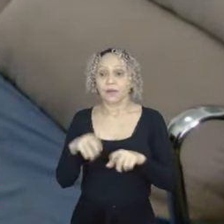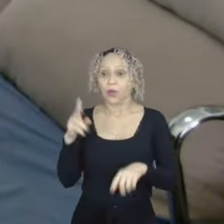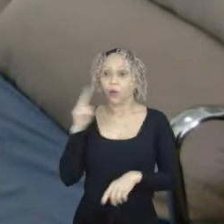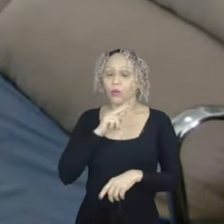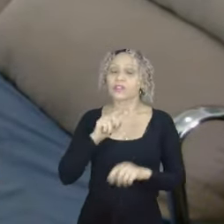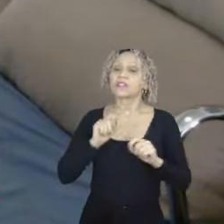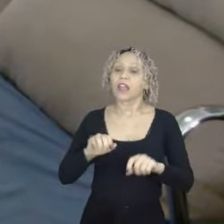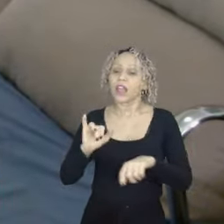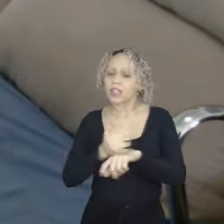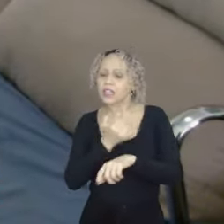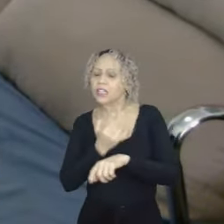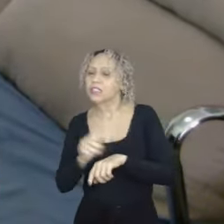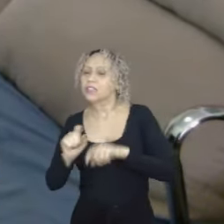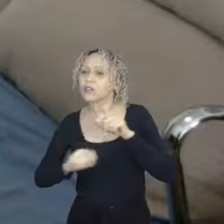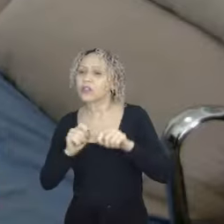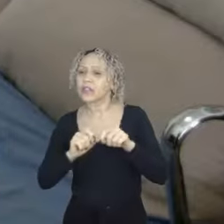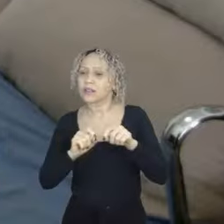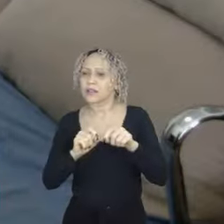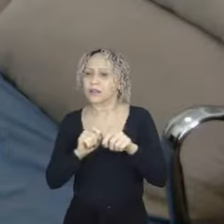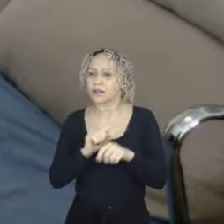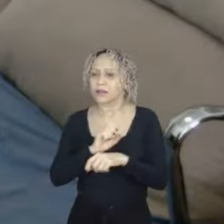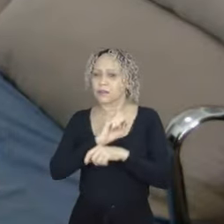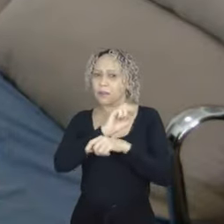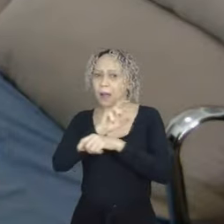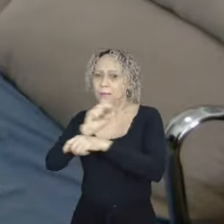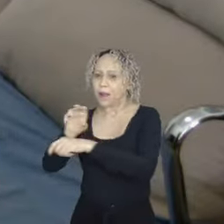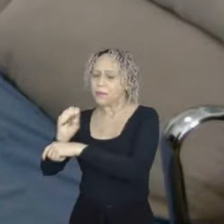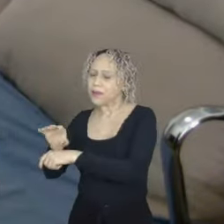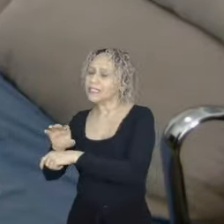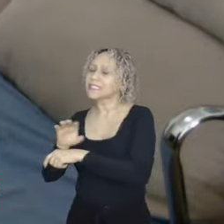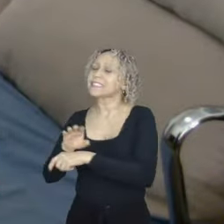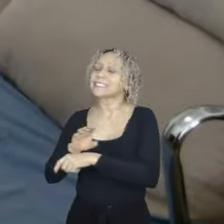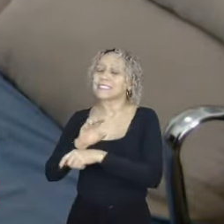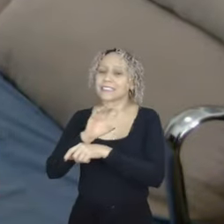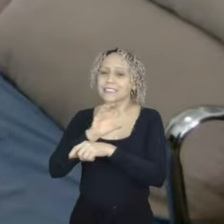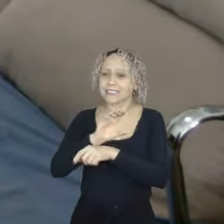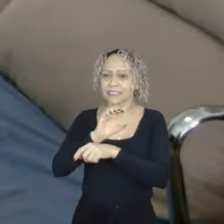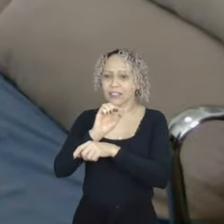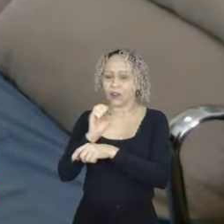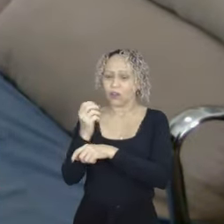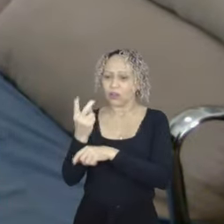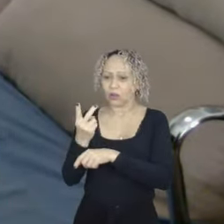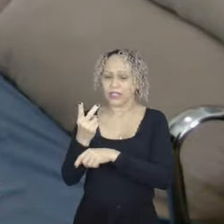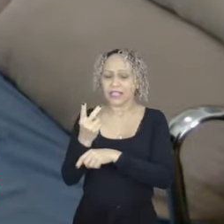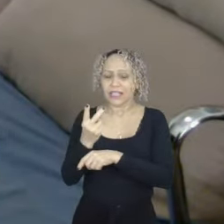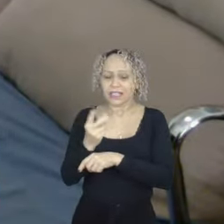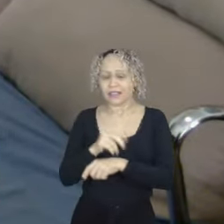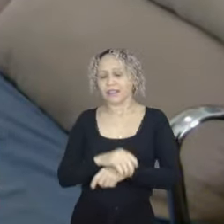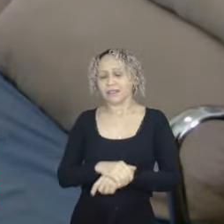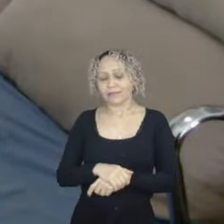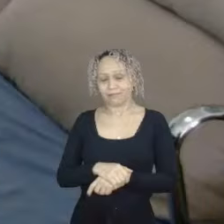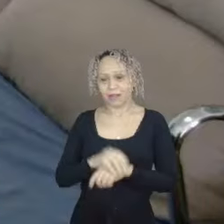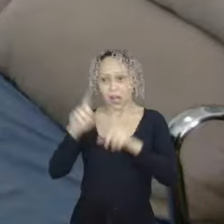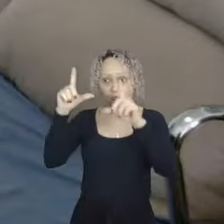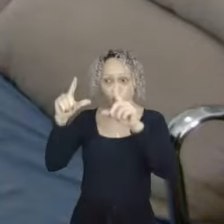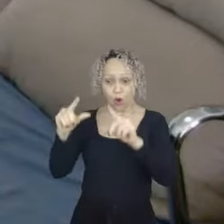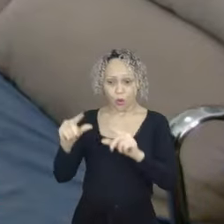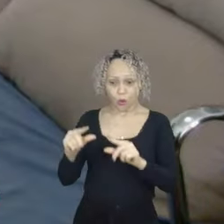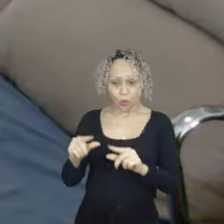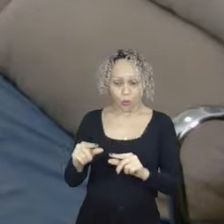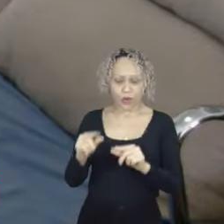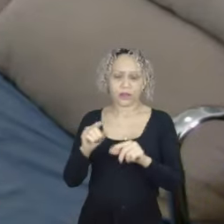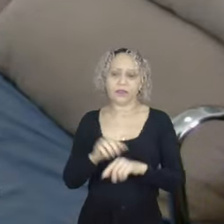redução das emissões globais de CO2 e anuncia que pretende contribuir de modo decisivo com a